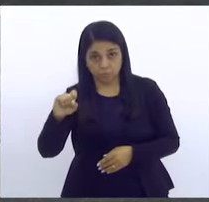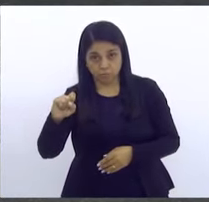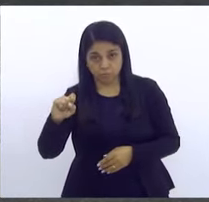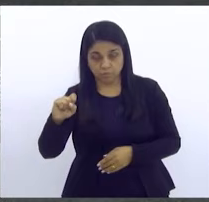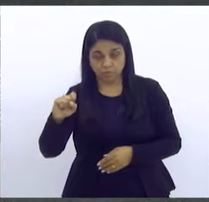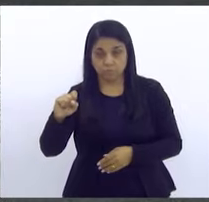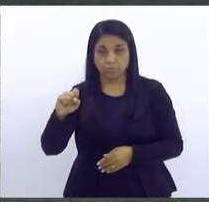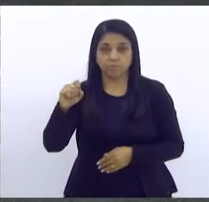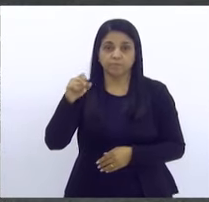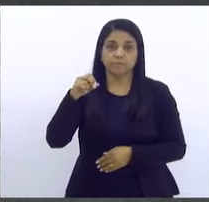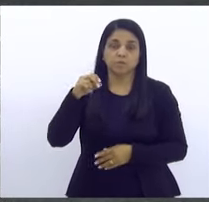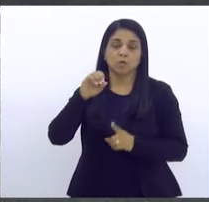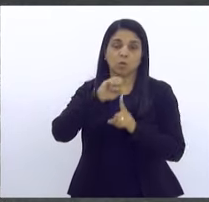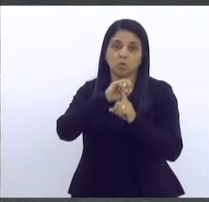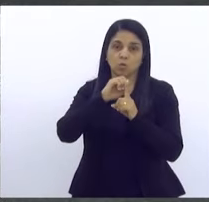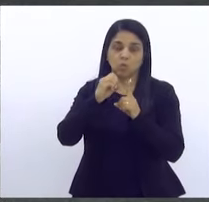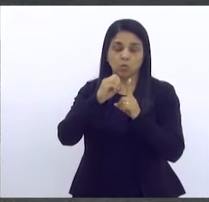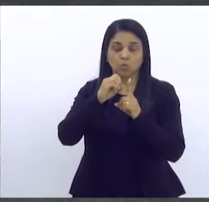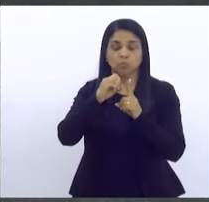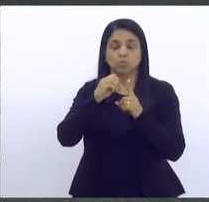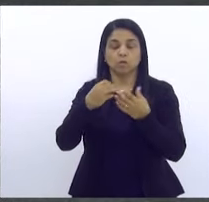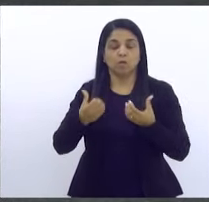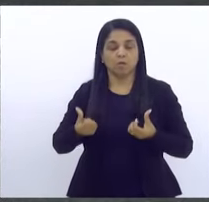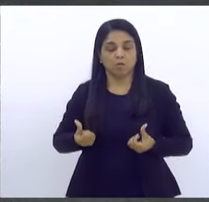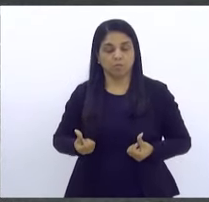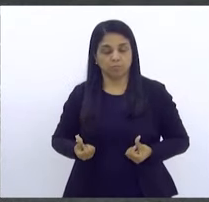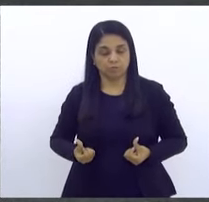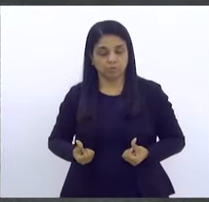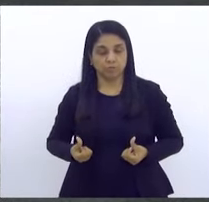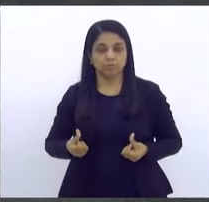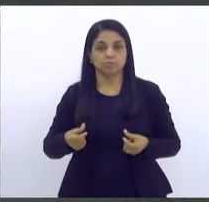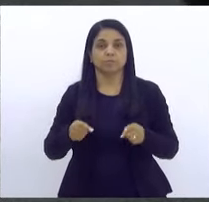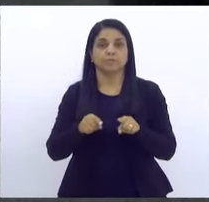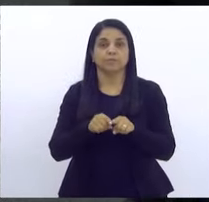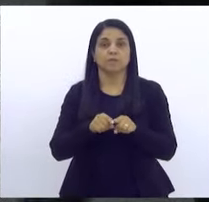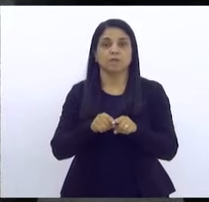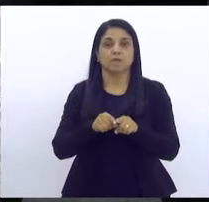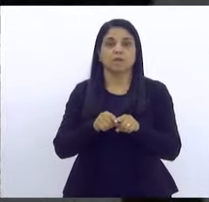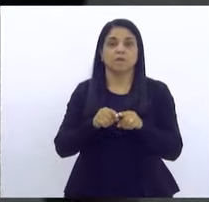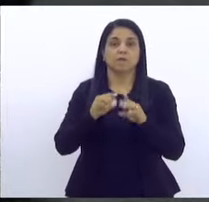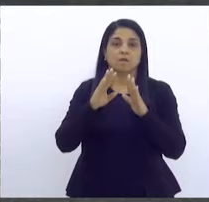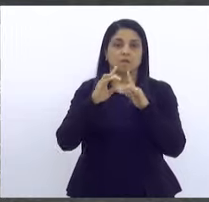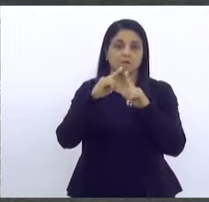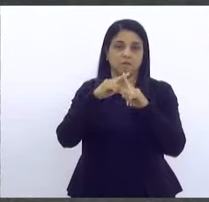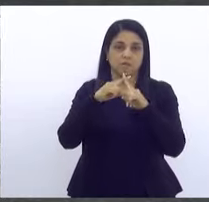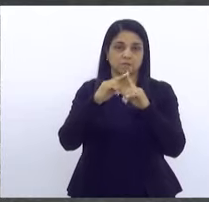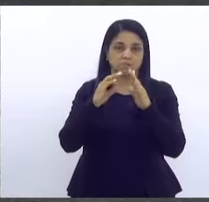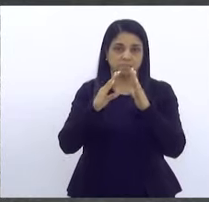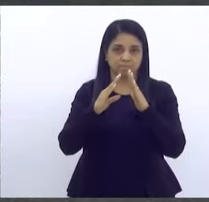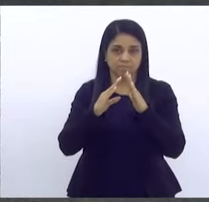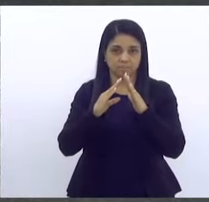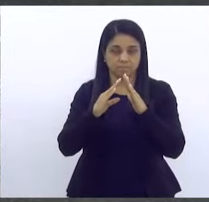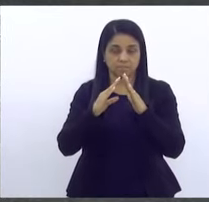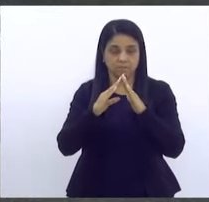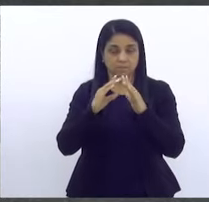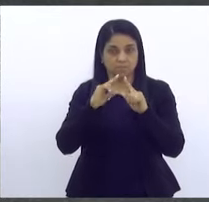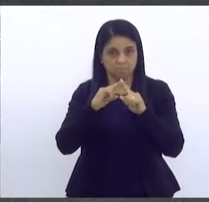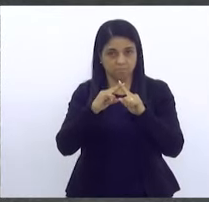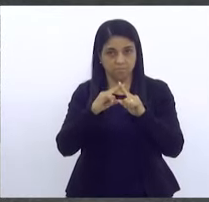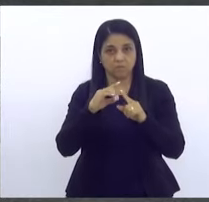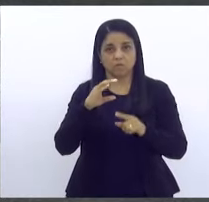a religião budista, as igrejas ortodoxas, etc. A redação